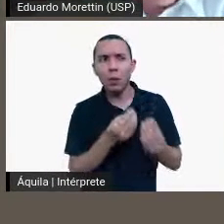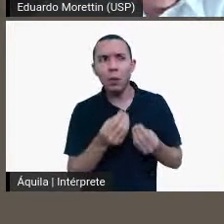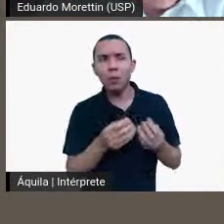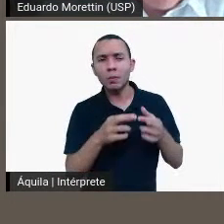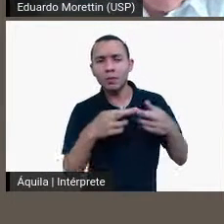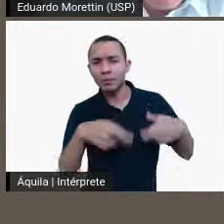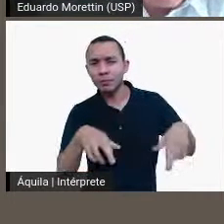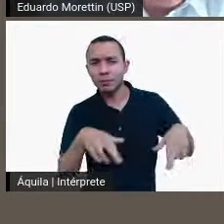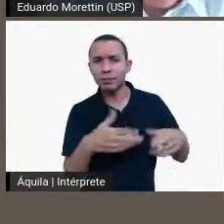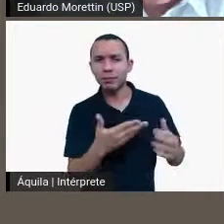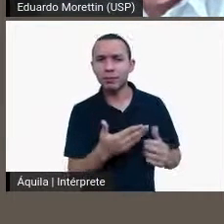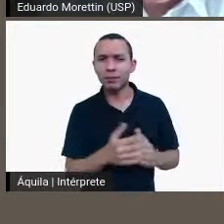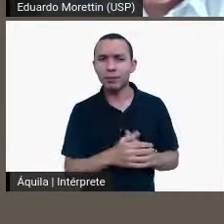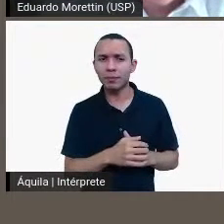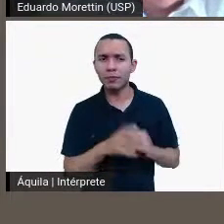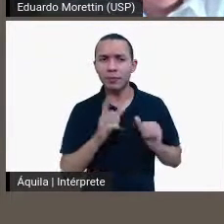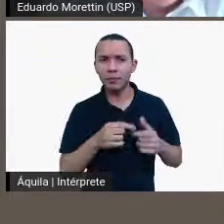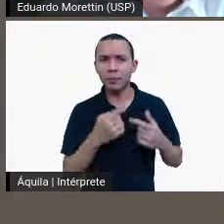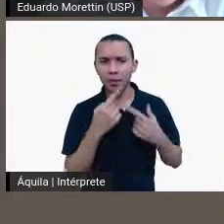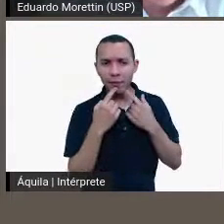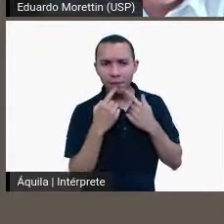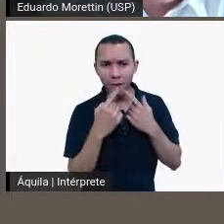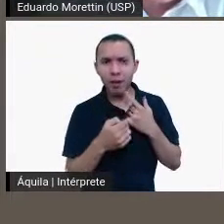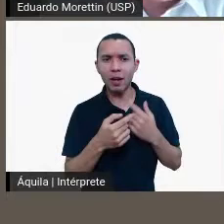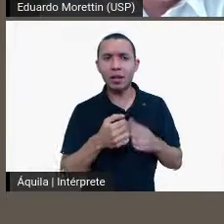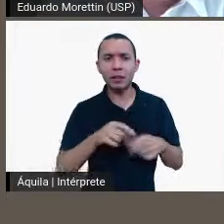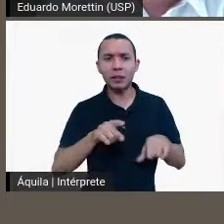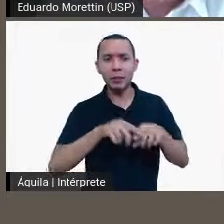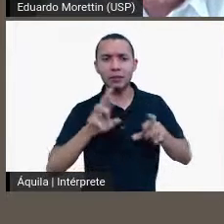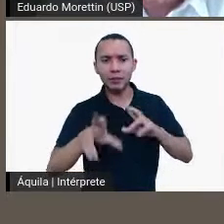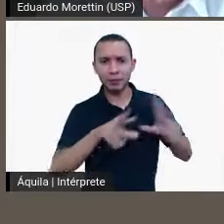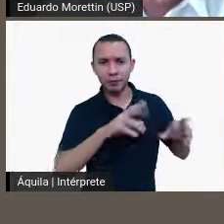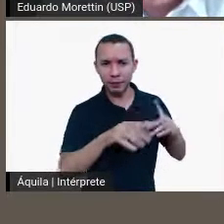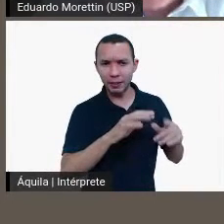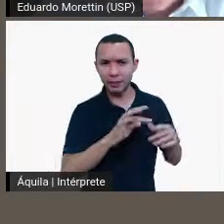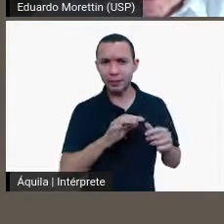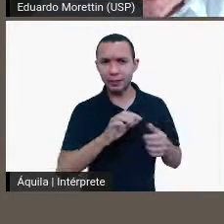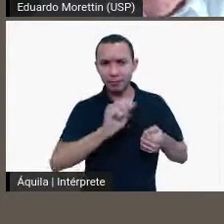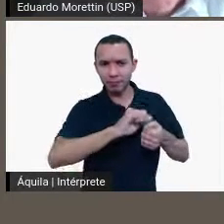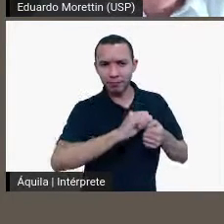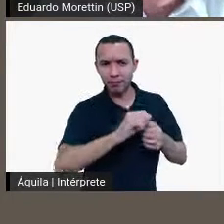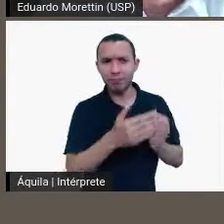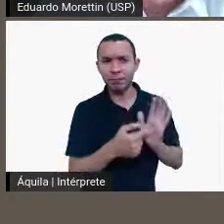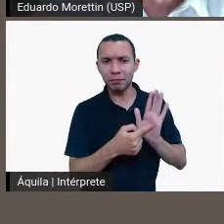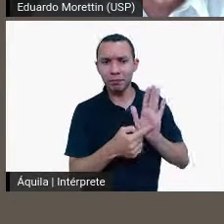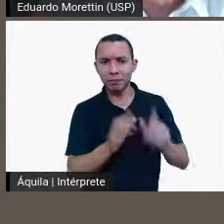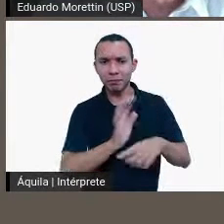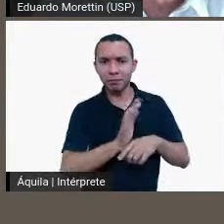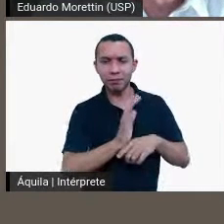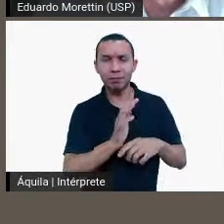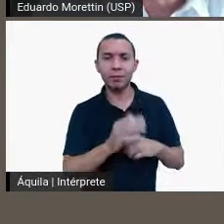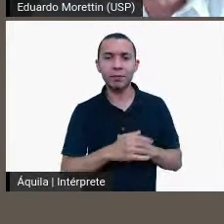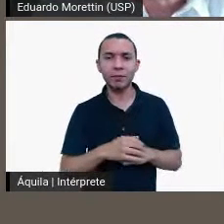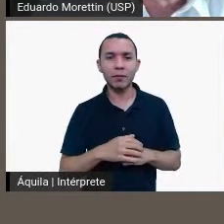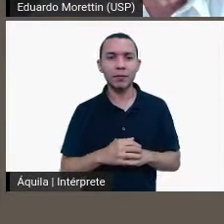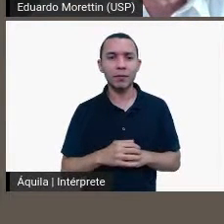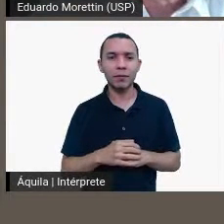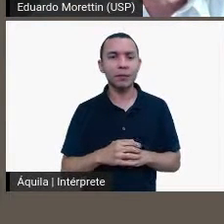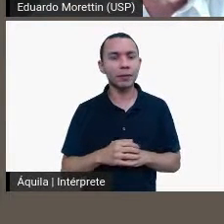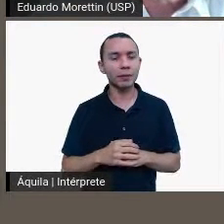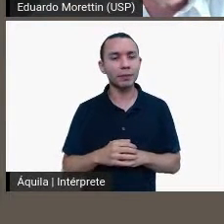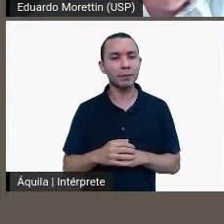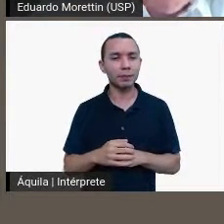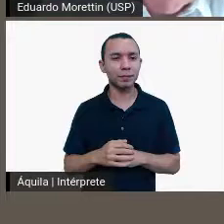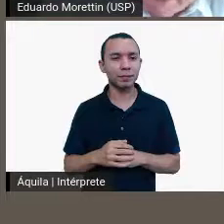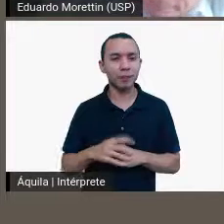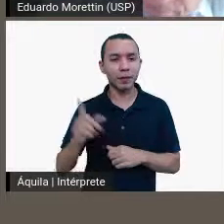forma, expressas, né, em diferentes obras dentro de um circuito específico, que é o circuito, não é, da